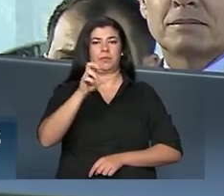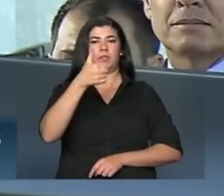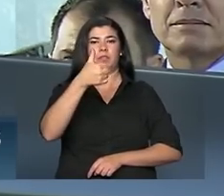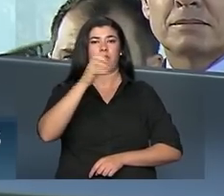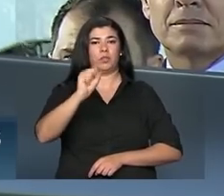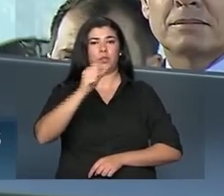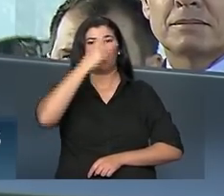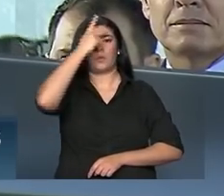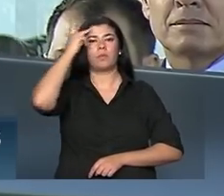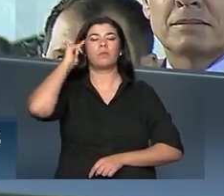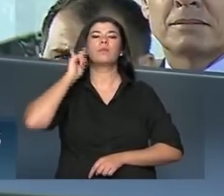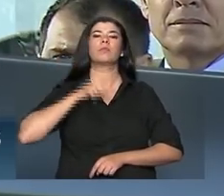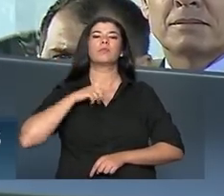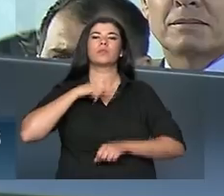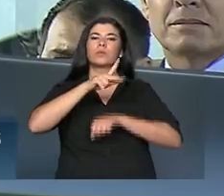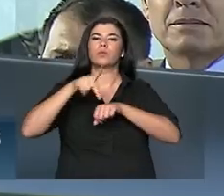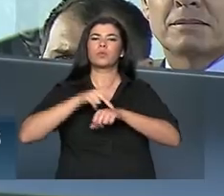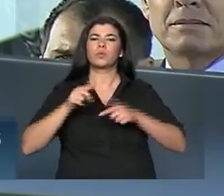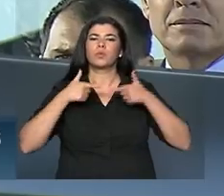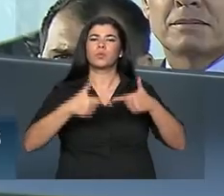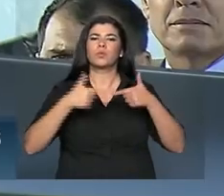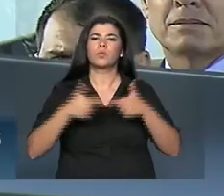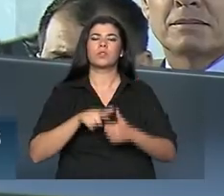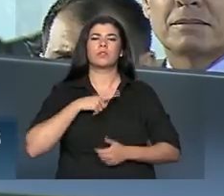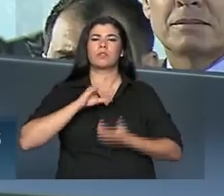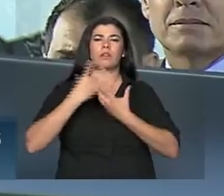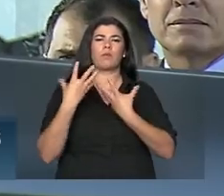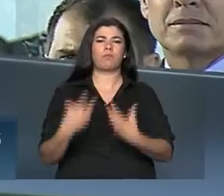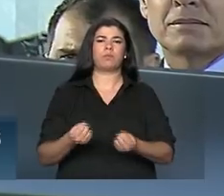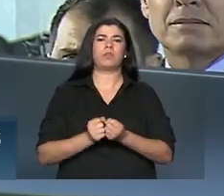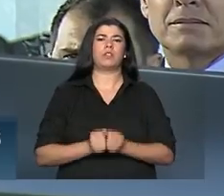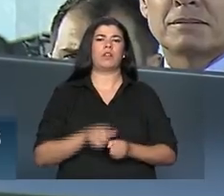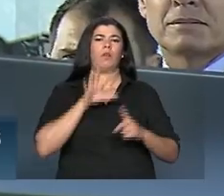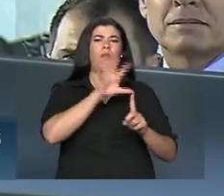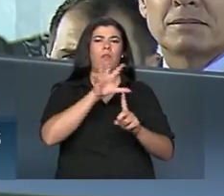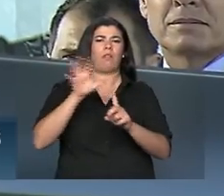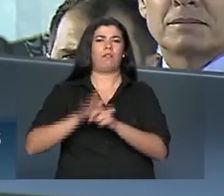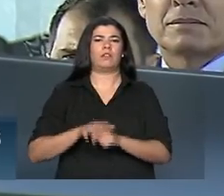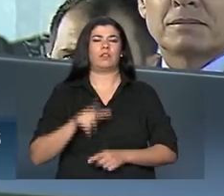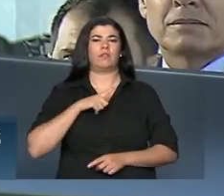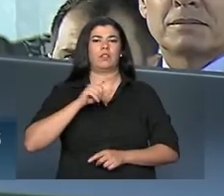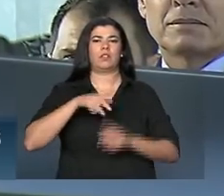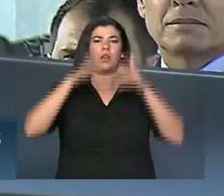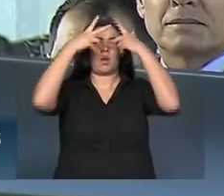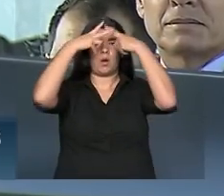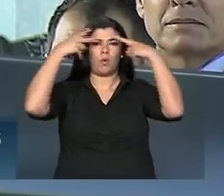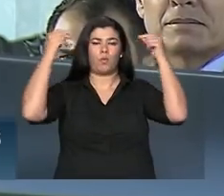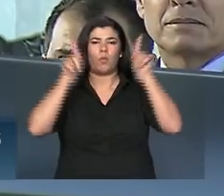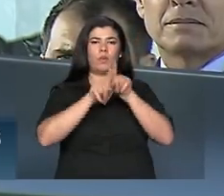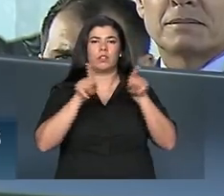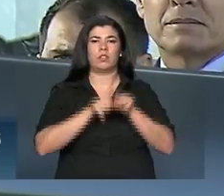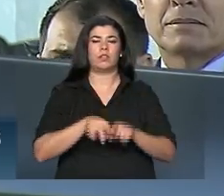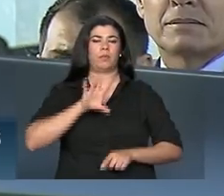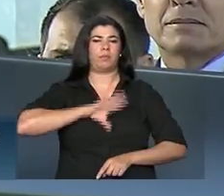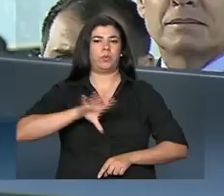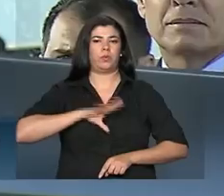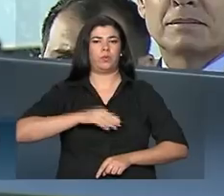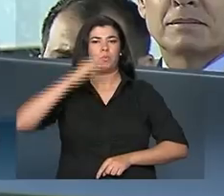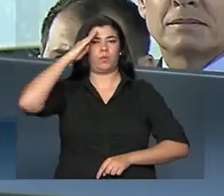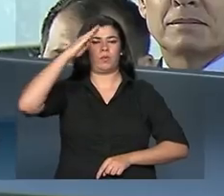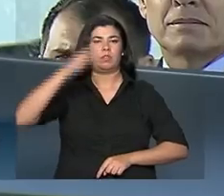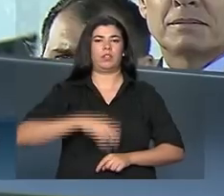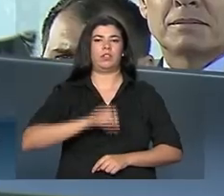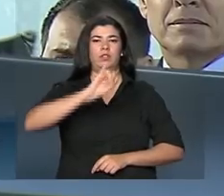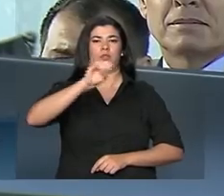patriotas, inconformados com o domínio do invasor holandês, sob a liderança do português João Fernandes Vieira